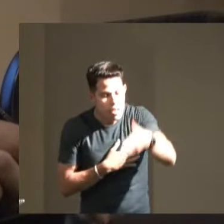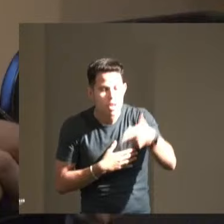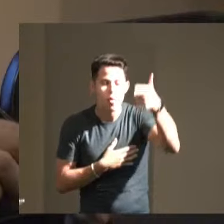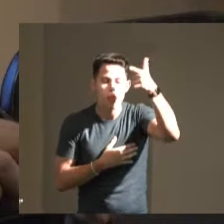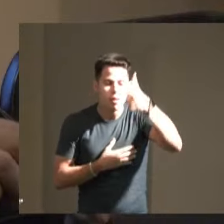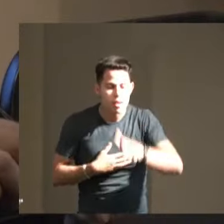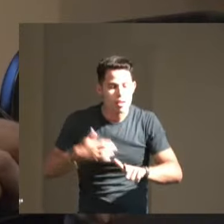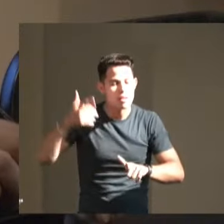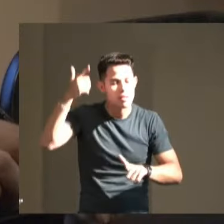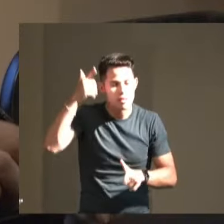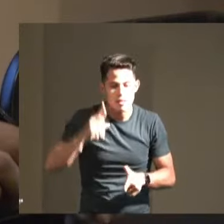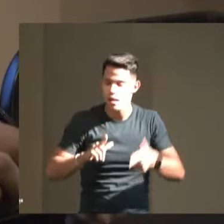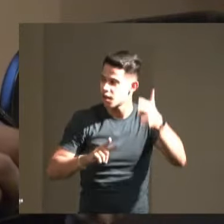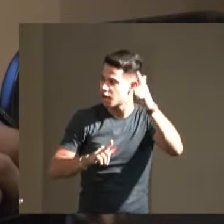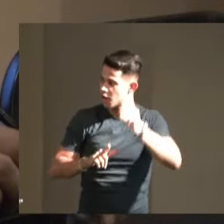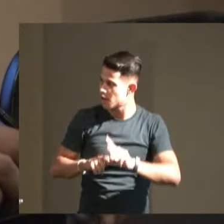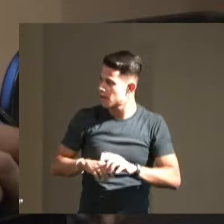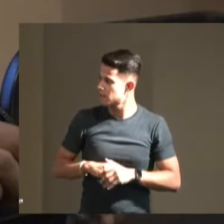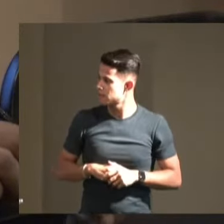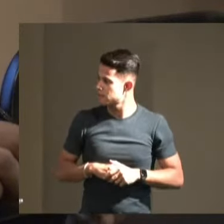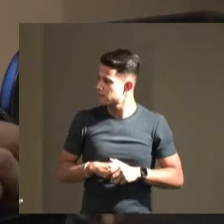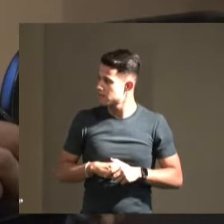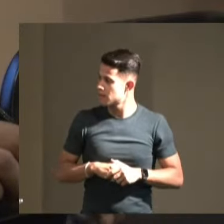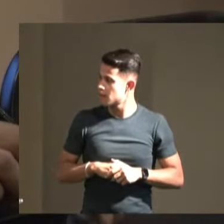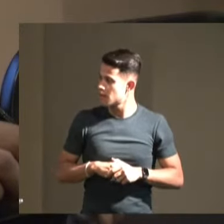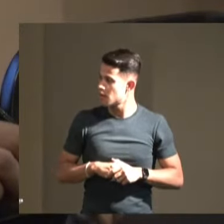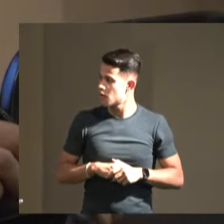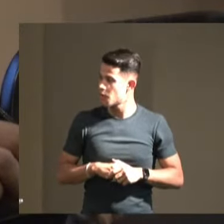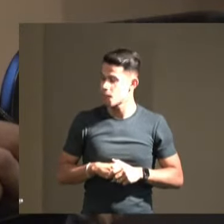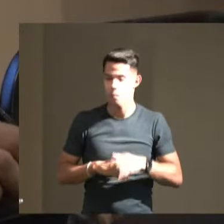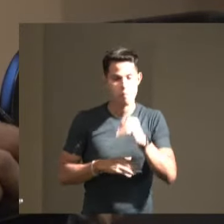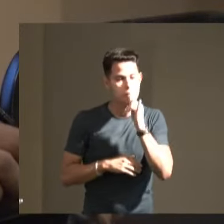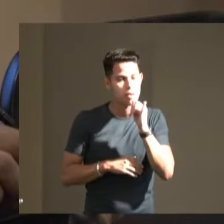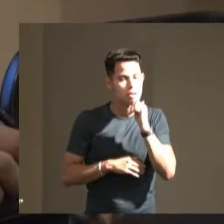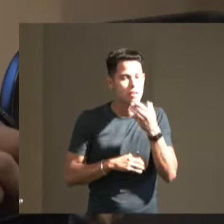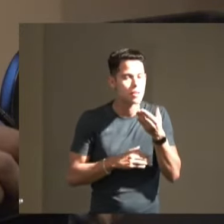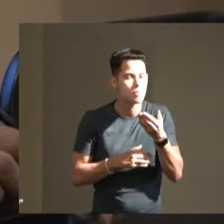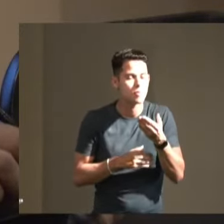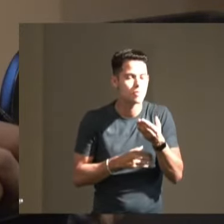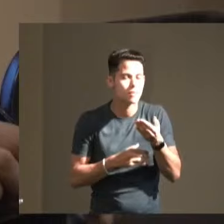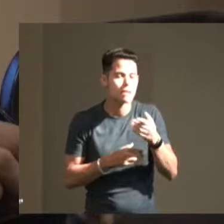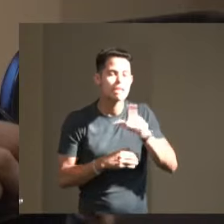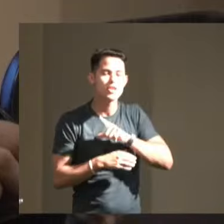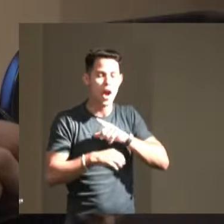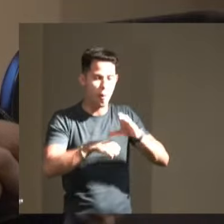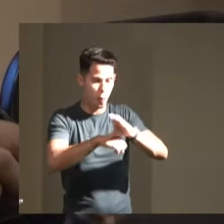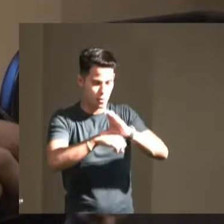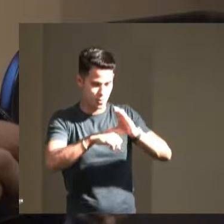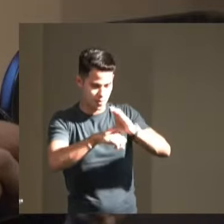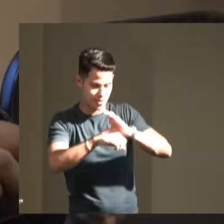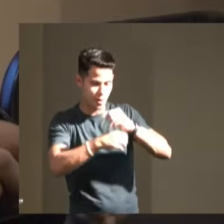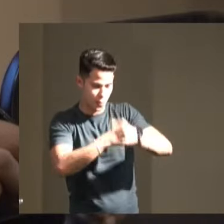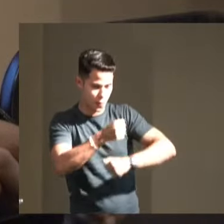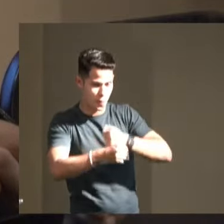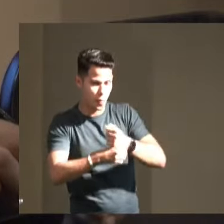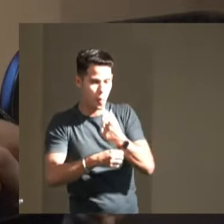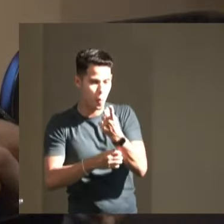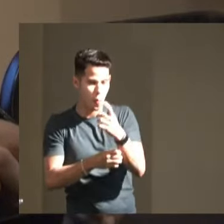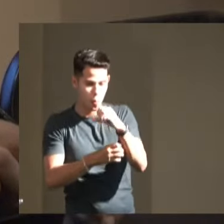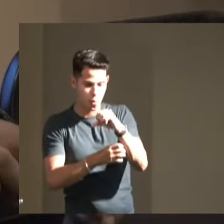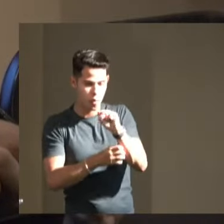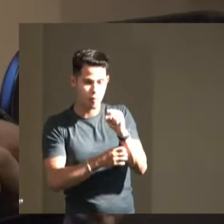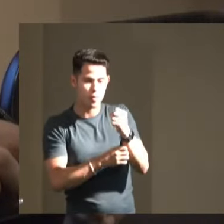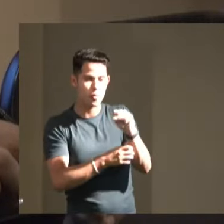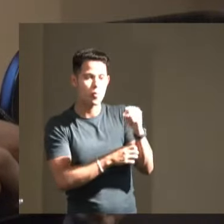que traz aqui, essa lâmina, quando começa a falar da Constituição de 88, é que em 88